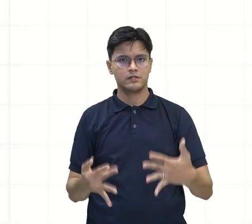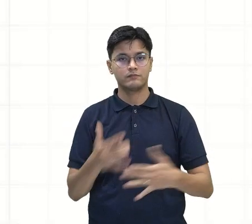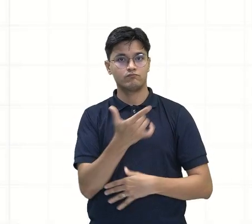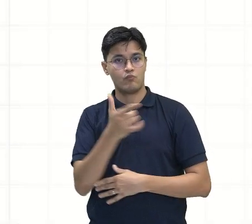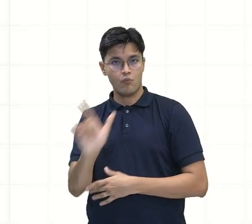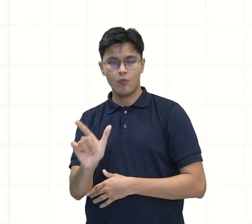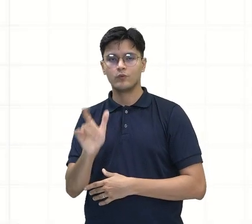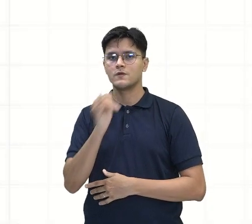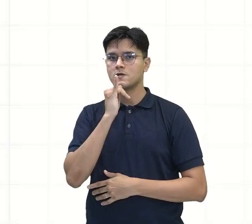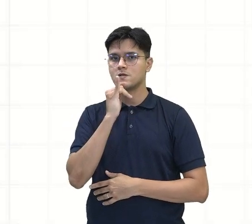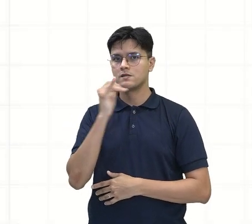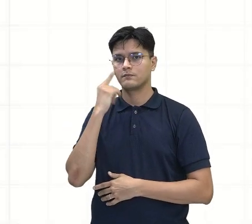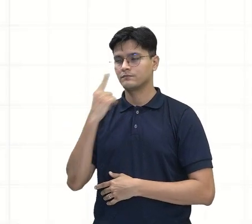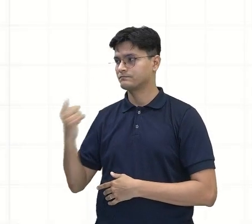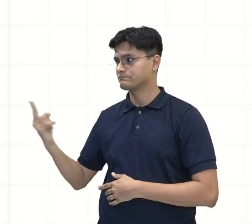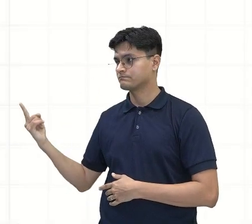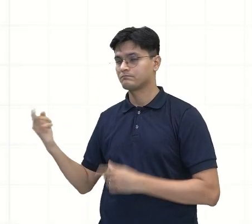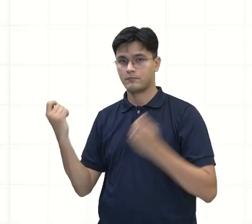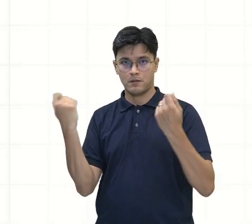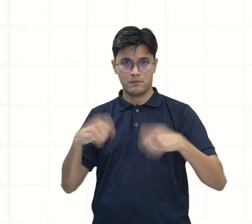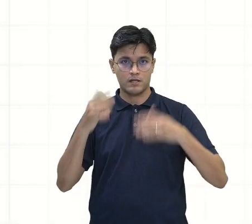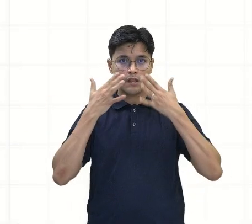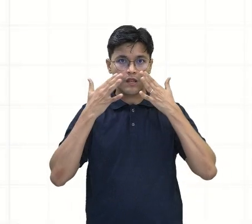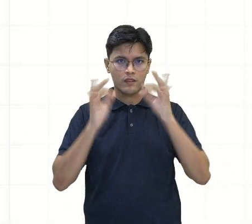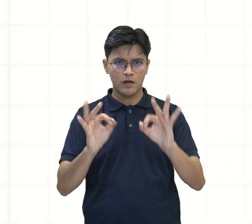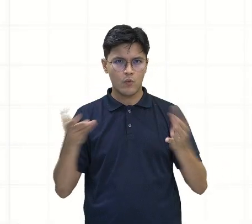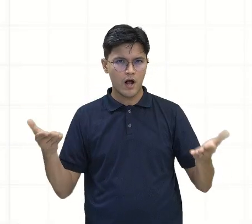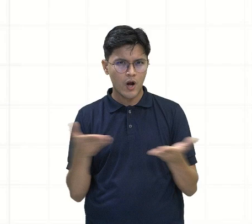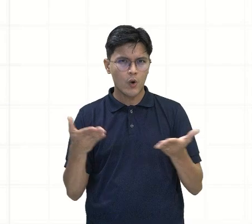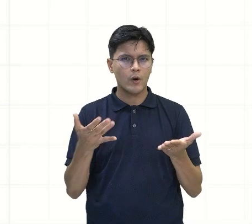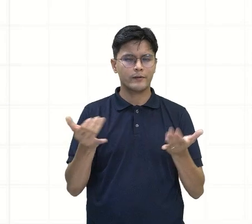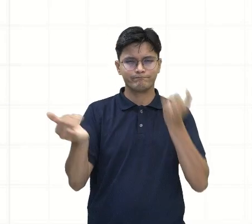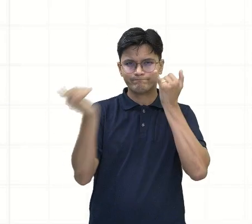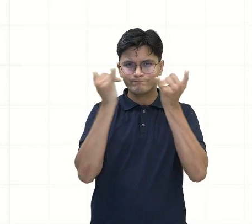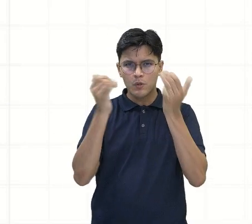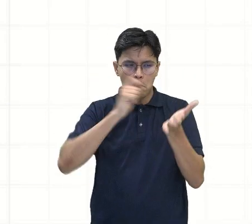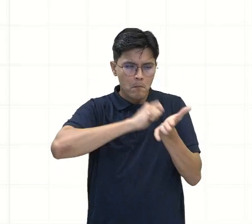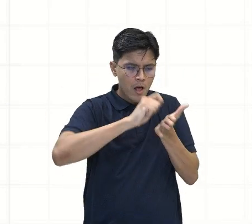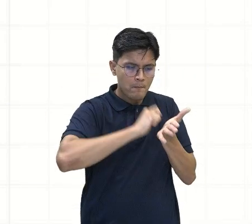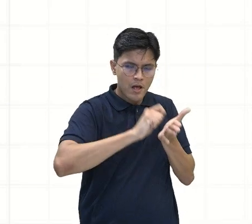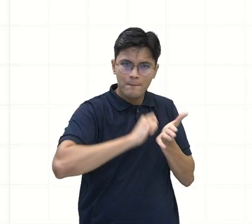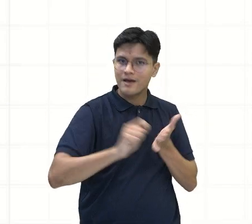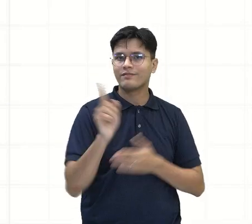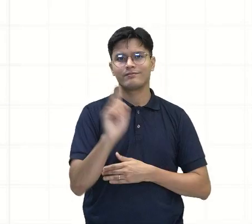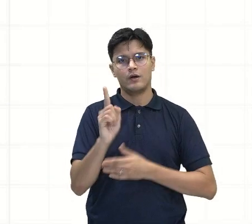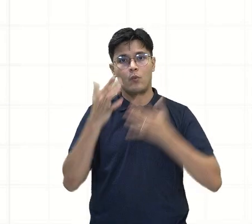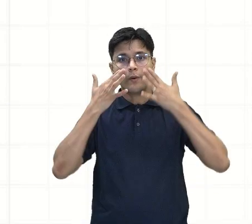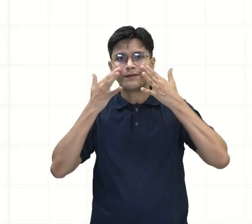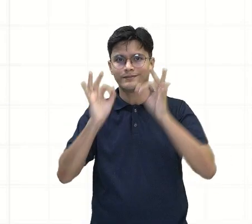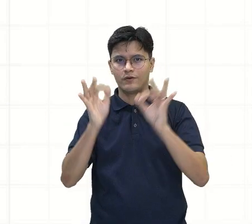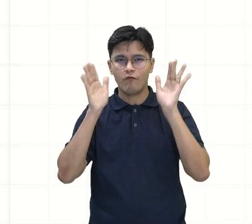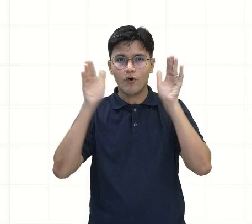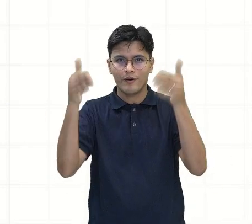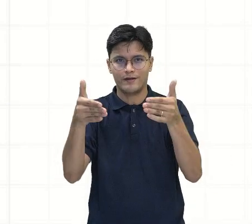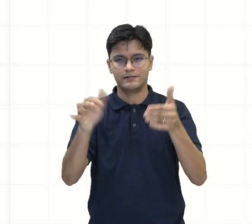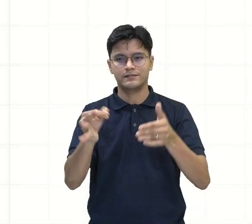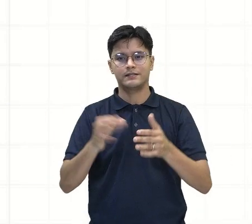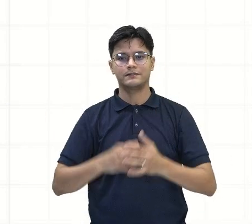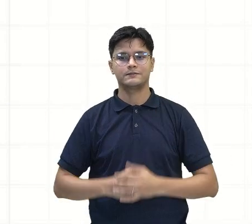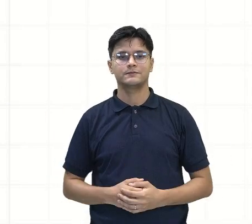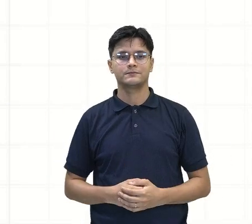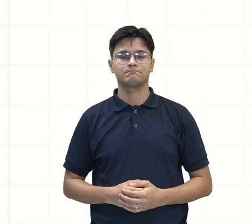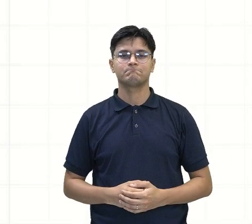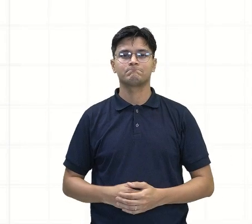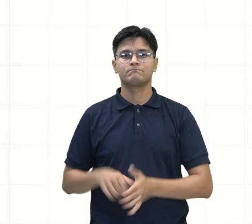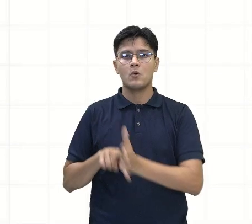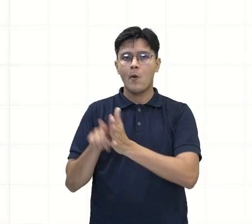Ó. Prestem bastante atenção, não precisa anotar nada por enquanto, tá? Só olha para cá para a tela. De acordo com uma pesquisa do